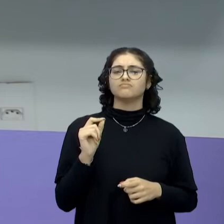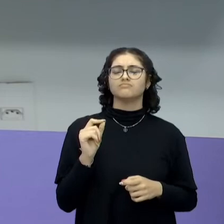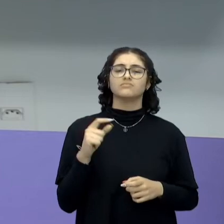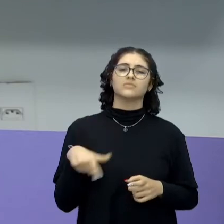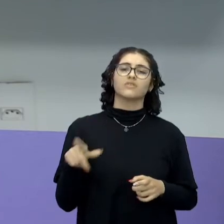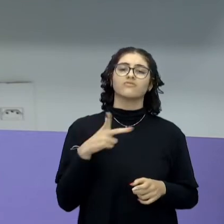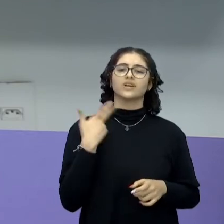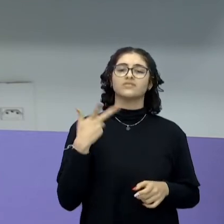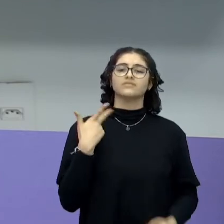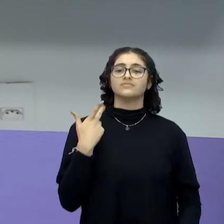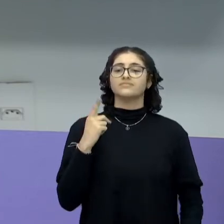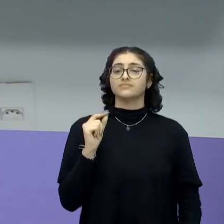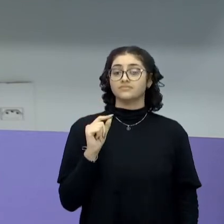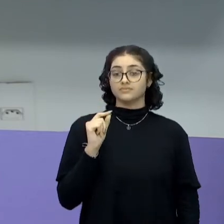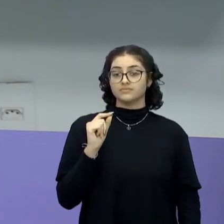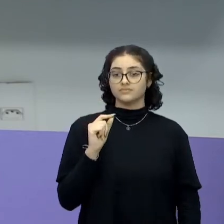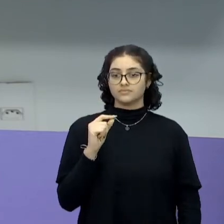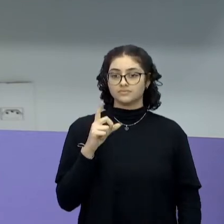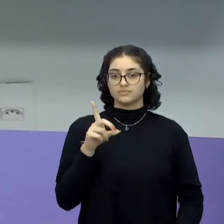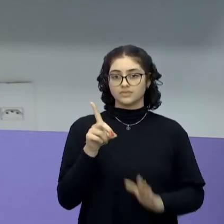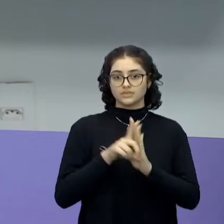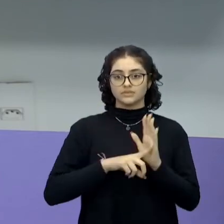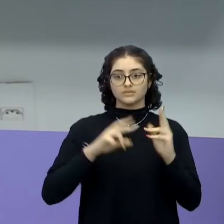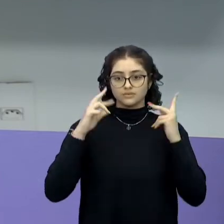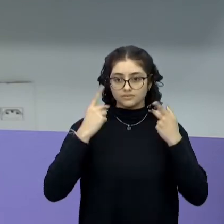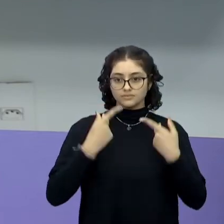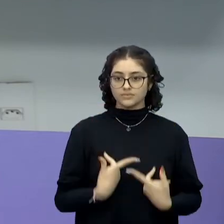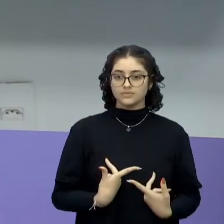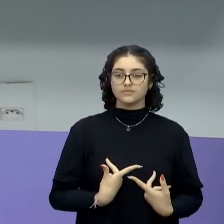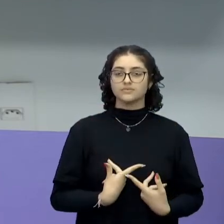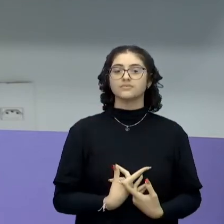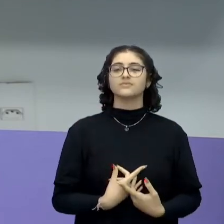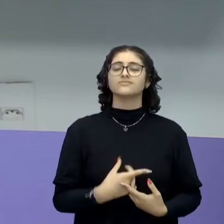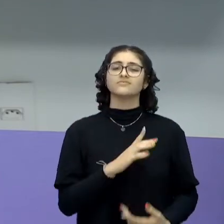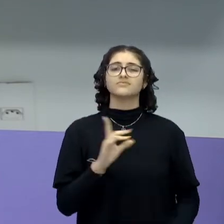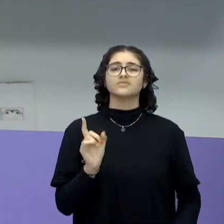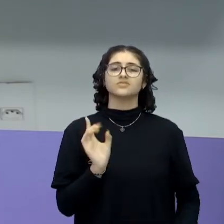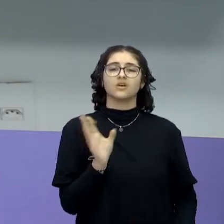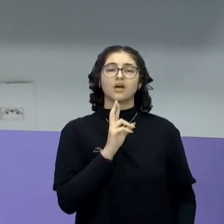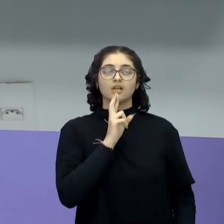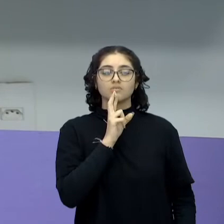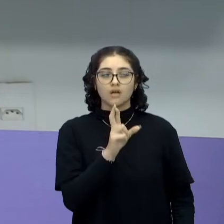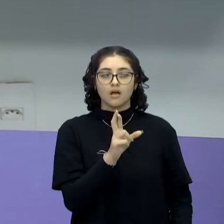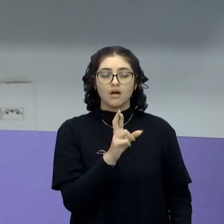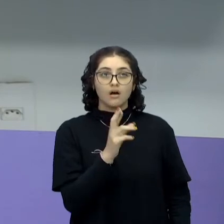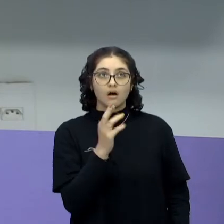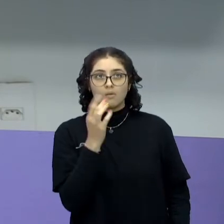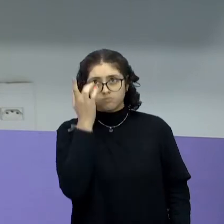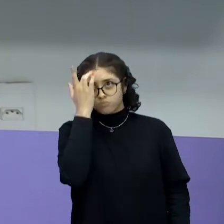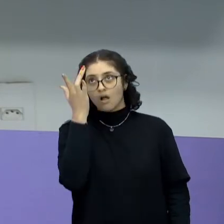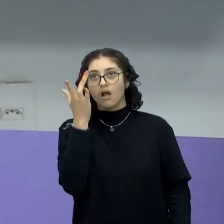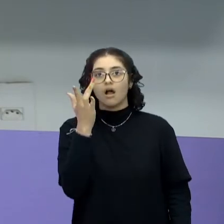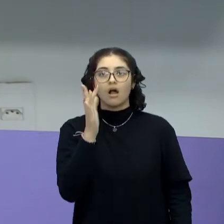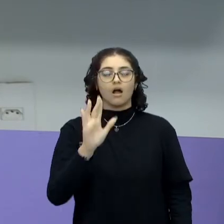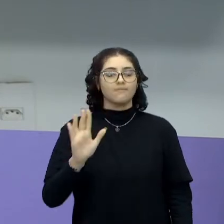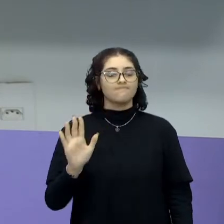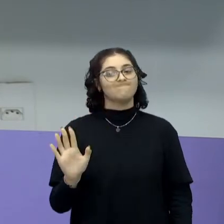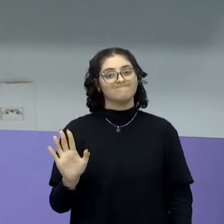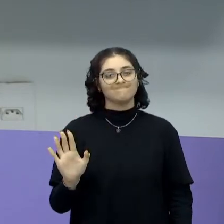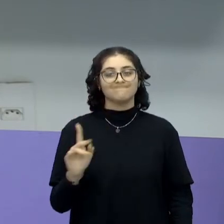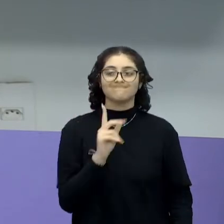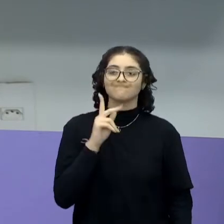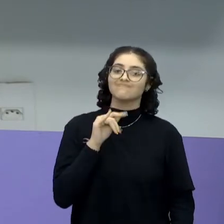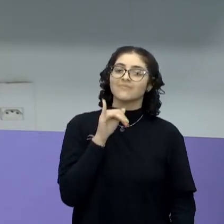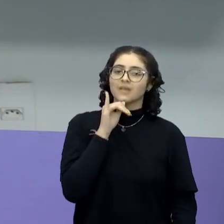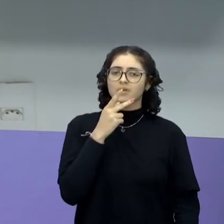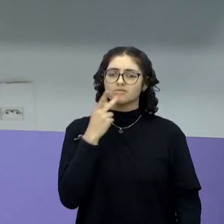gente fala quando a gente fala em direitos humanos, porque não é uma resposta tão óbvia, né? Então, se alguém chega para você e